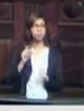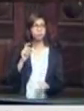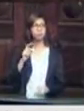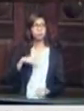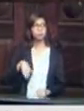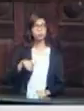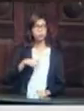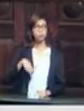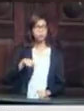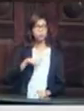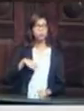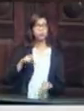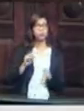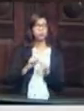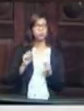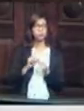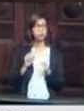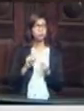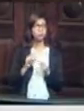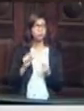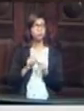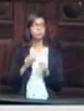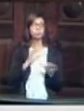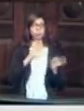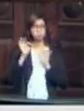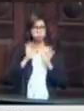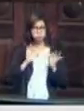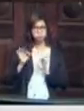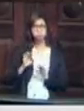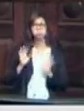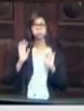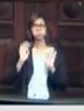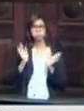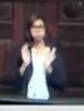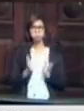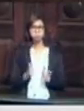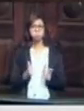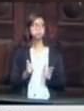nós fizemos o projeto foi elaborado,